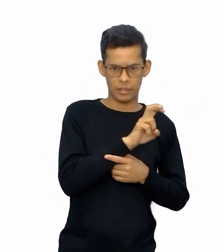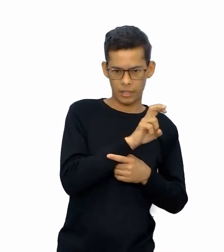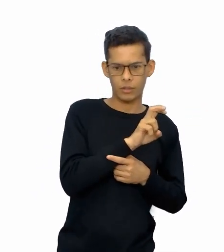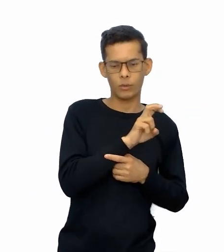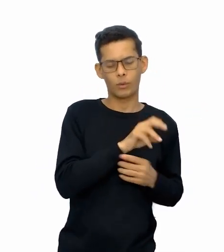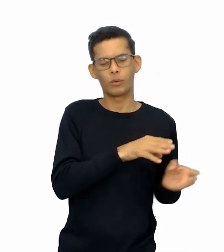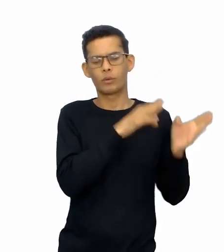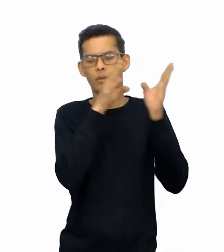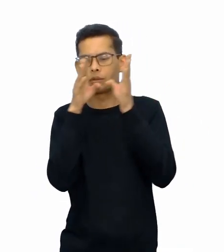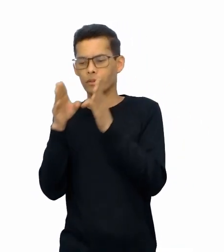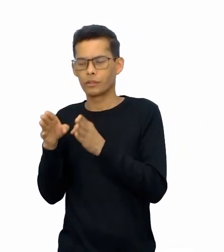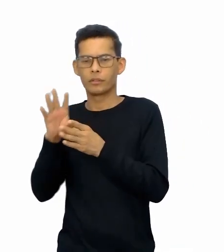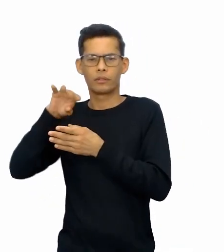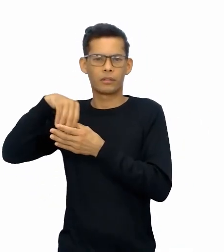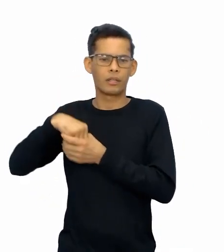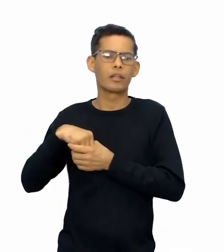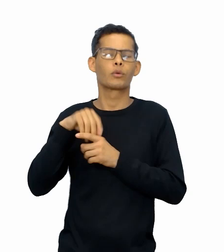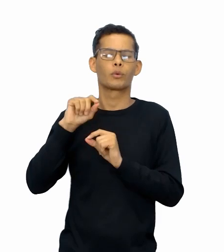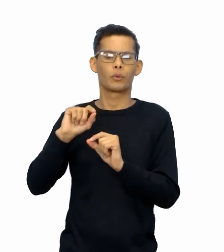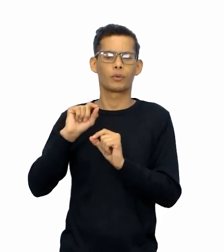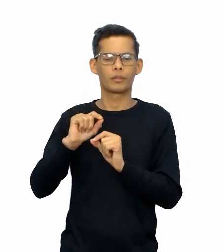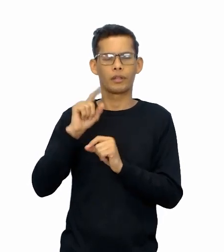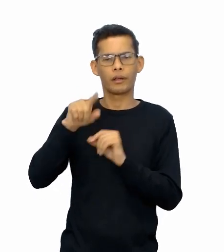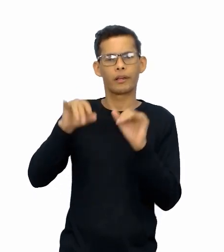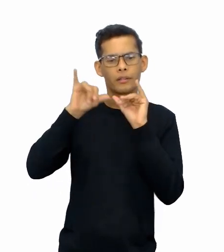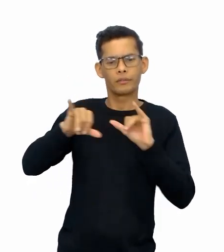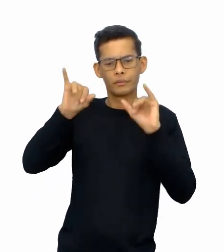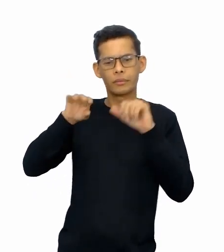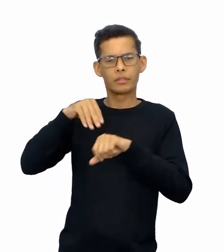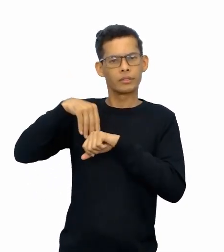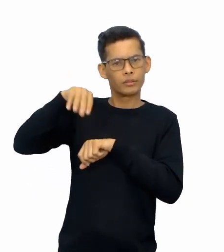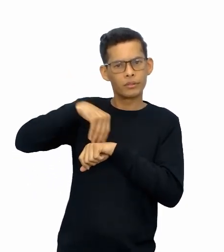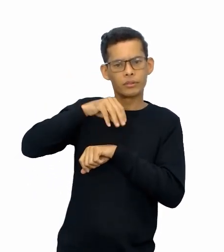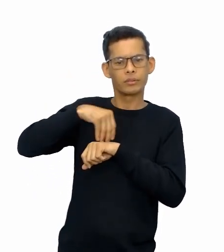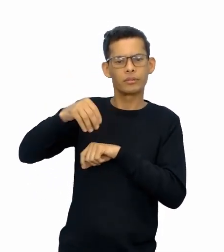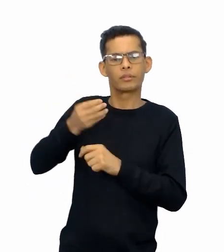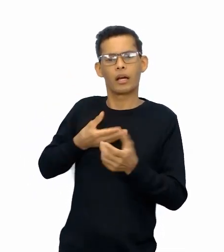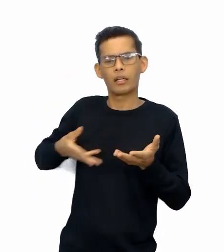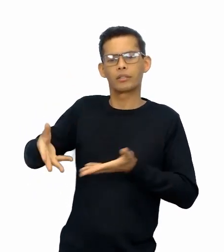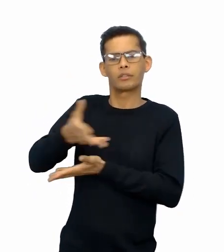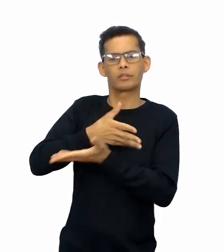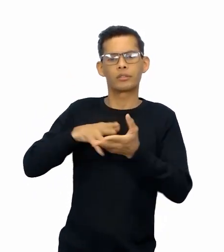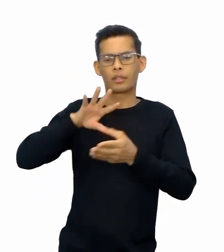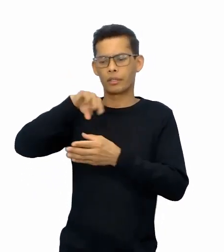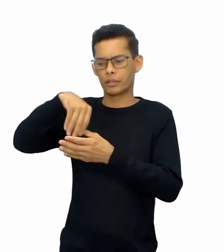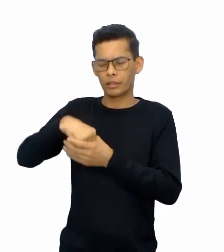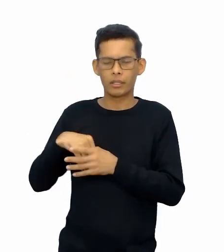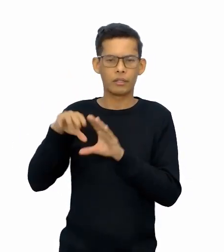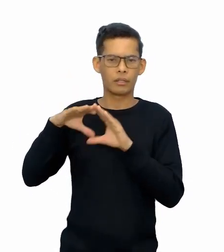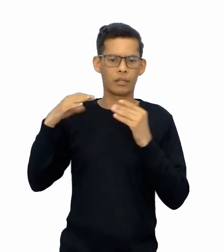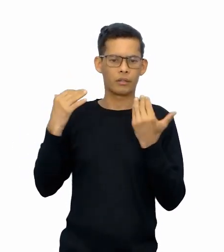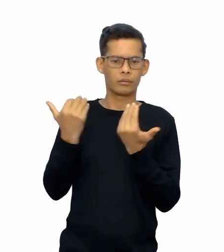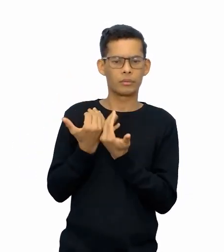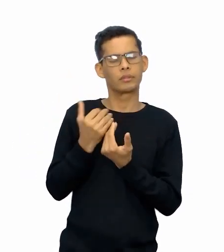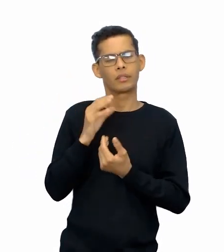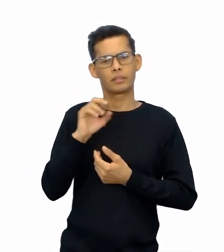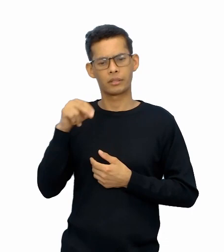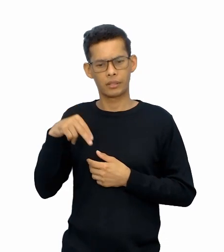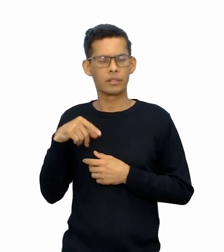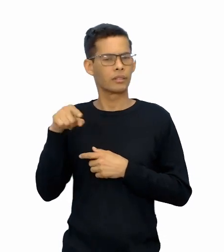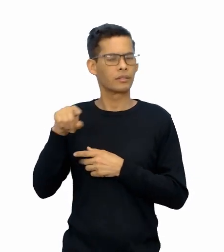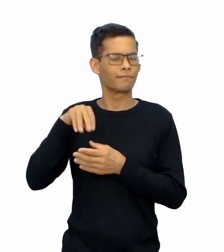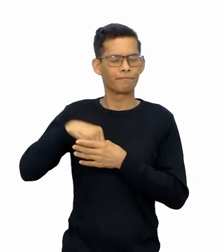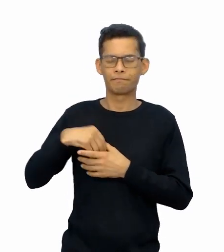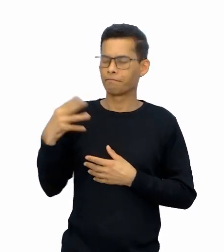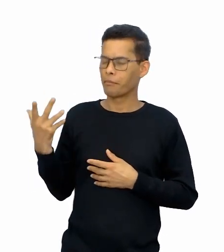segundo momento com os informativos, as sugestões e as trocas na nossa comunidade, que é maravilhosa